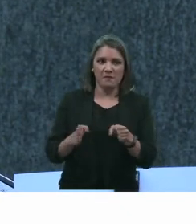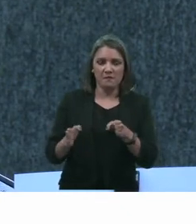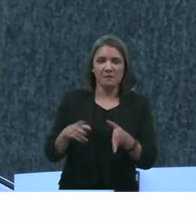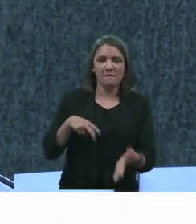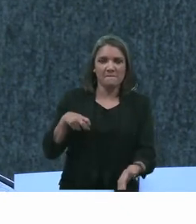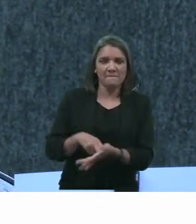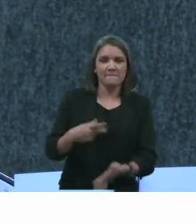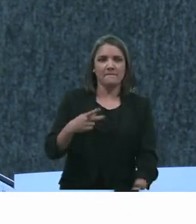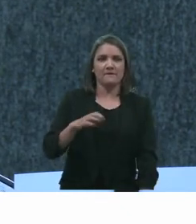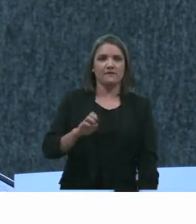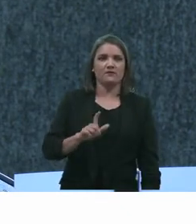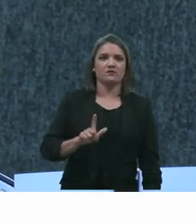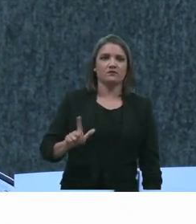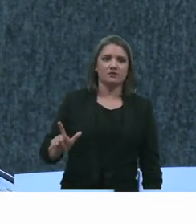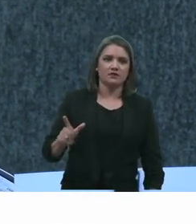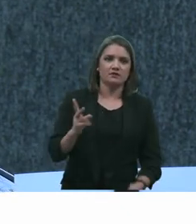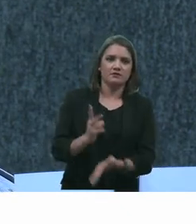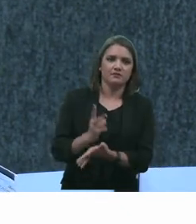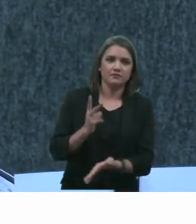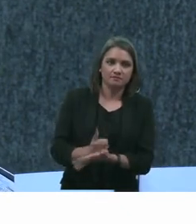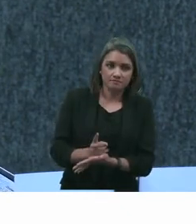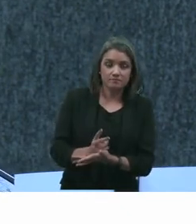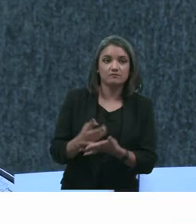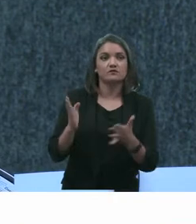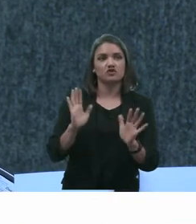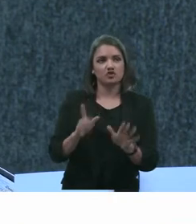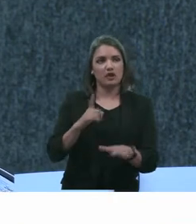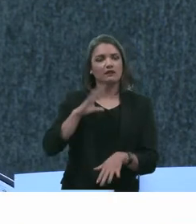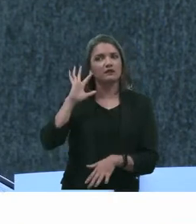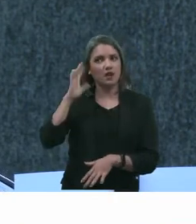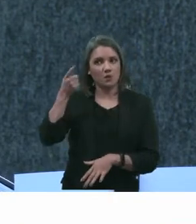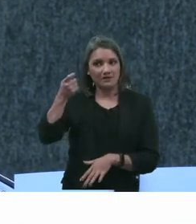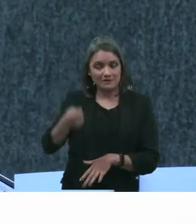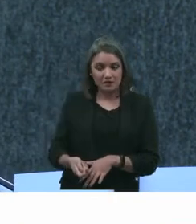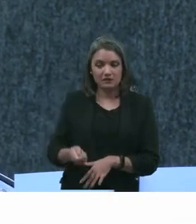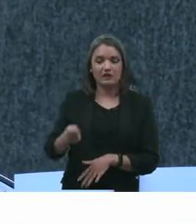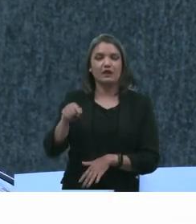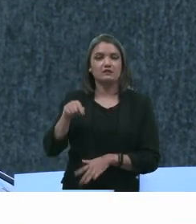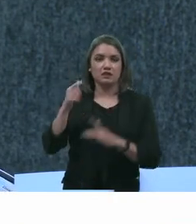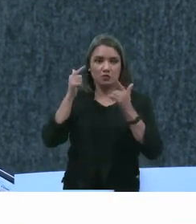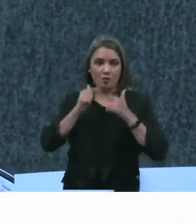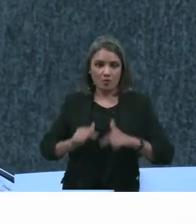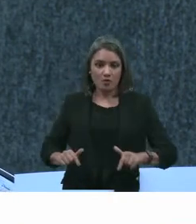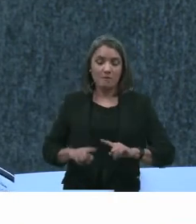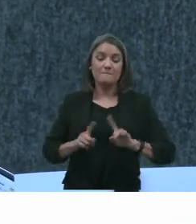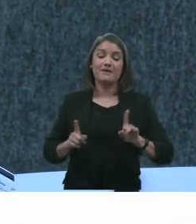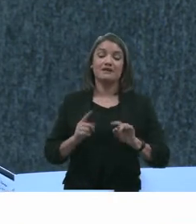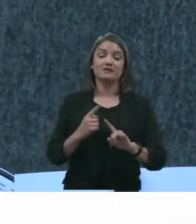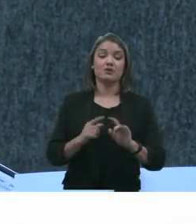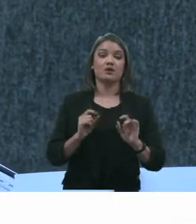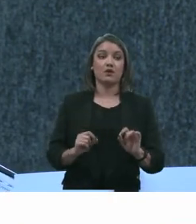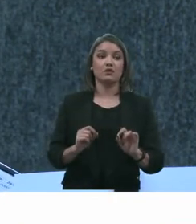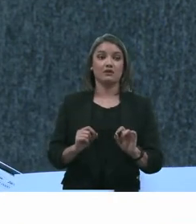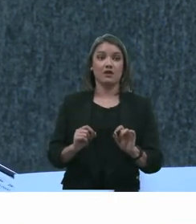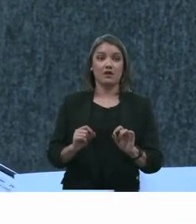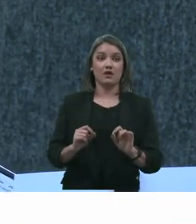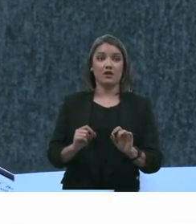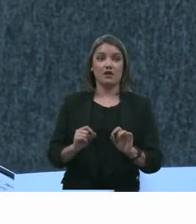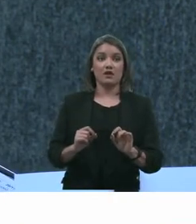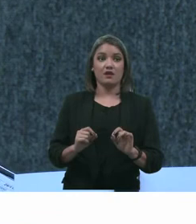penal, ainda que tenha havido uma sentença absolutória, e justamente porque essa absolvição se